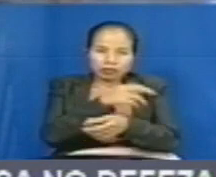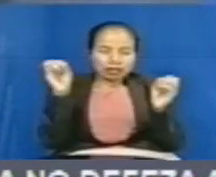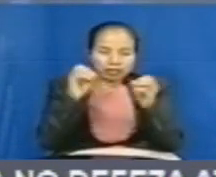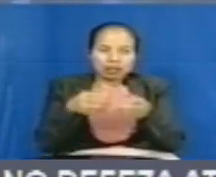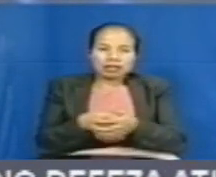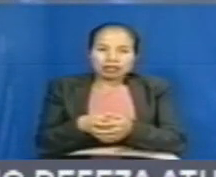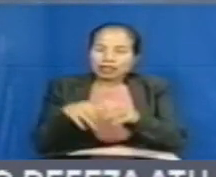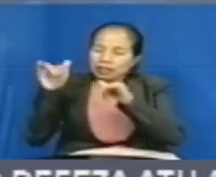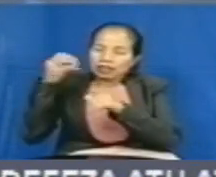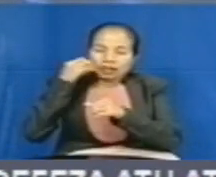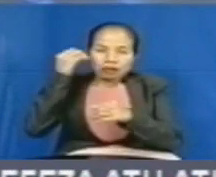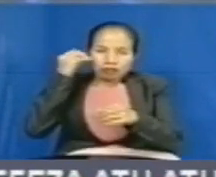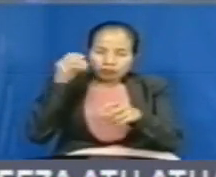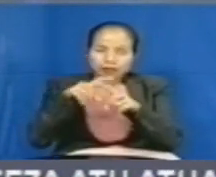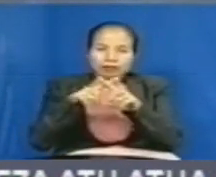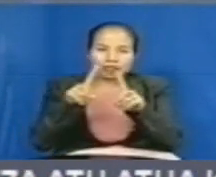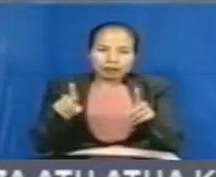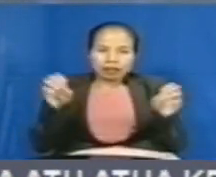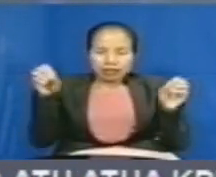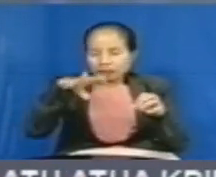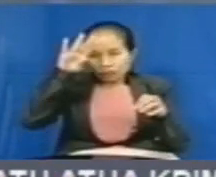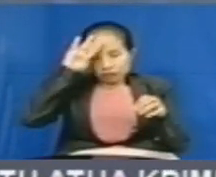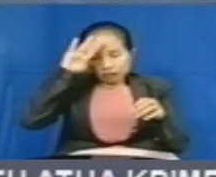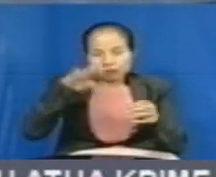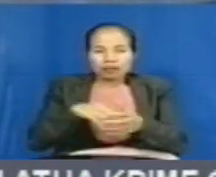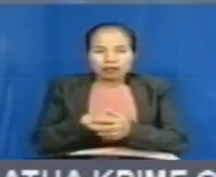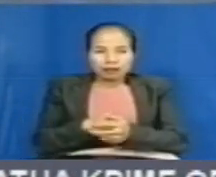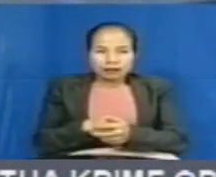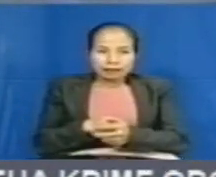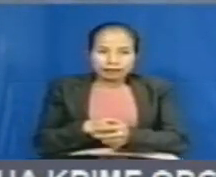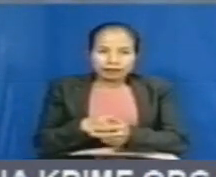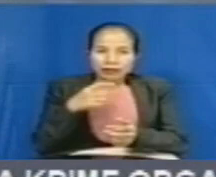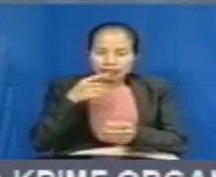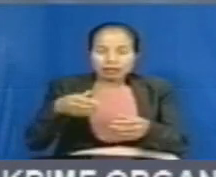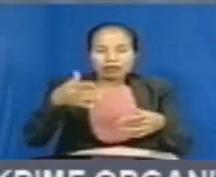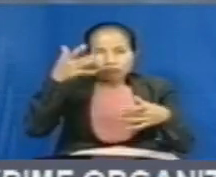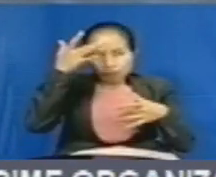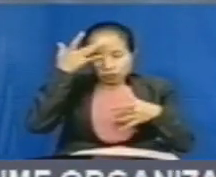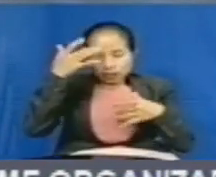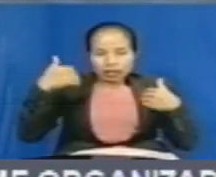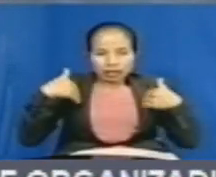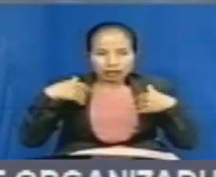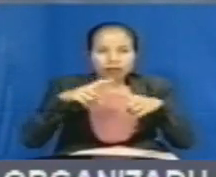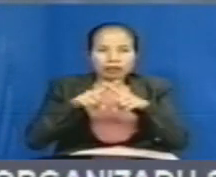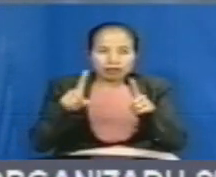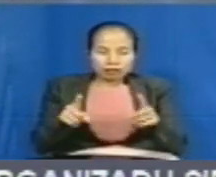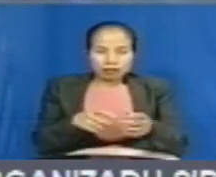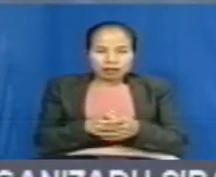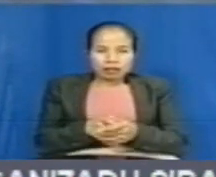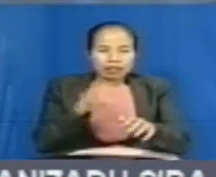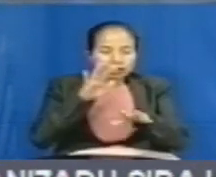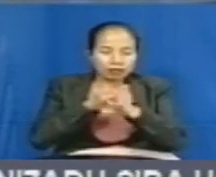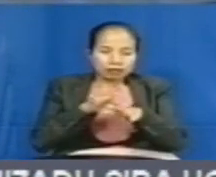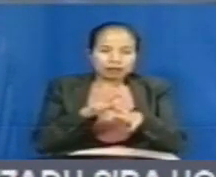auto-isolamento, mas ho la iha sintomas. Significa katak virus ne iha, mas ni adapta ti ho itenia isi.